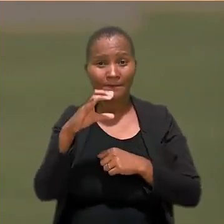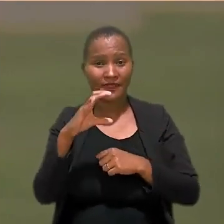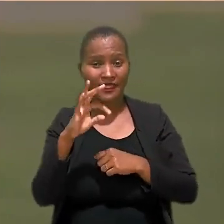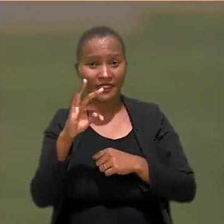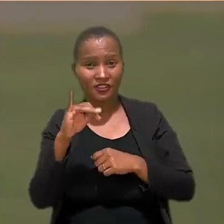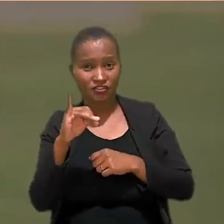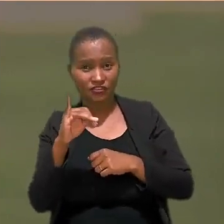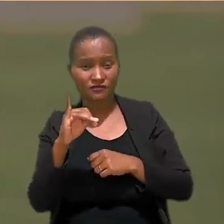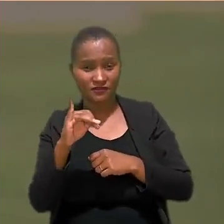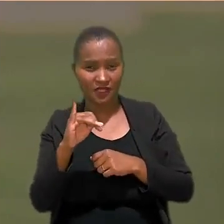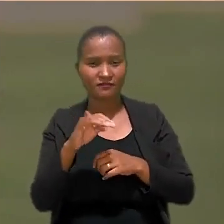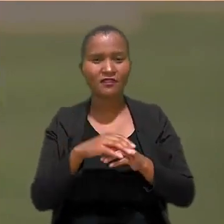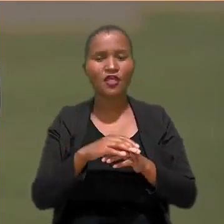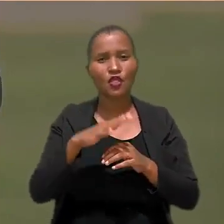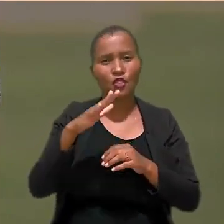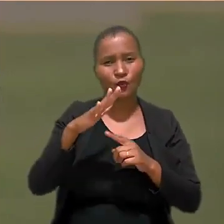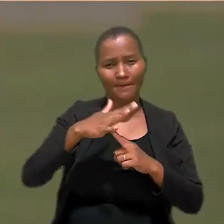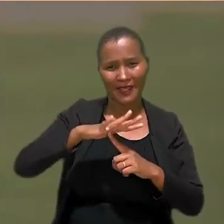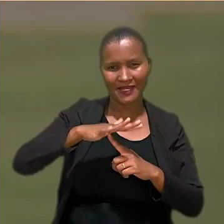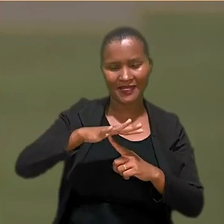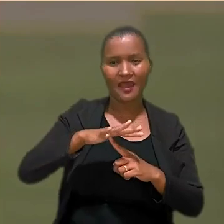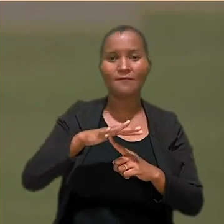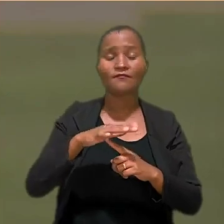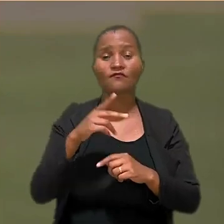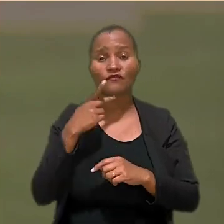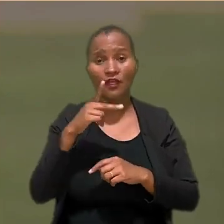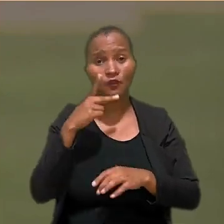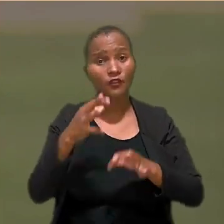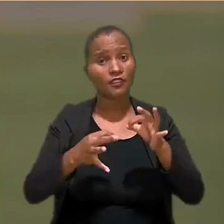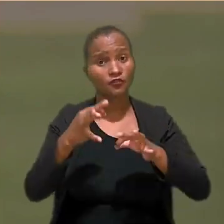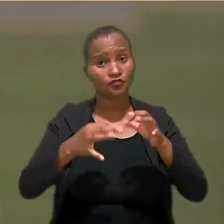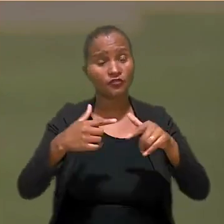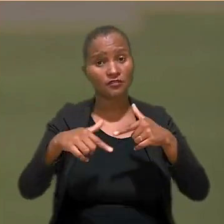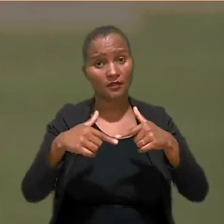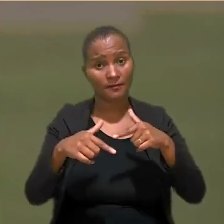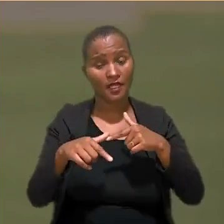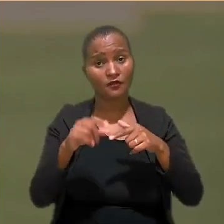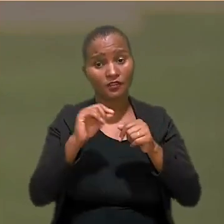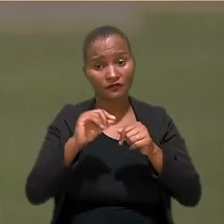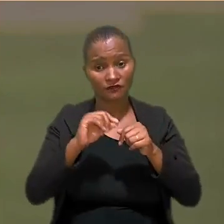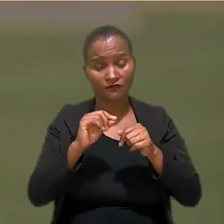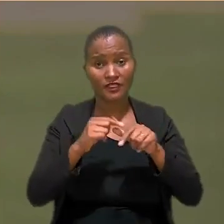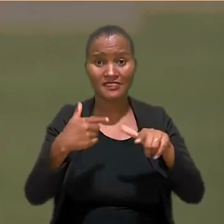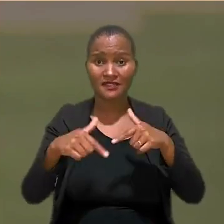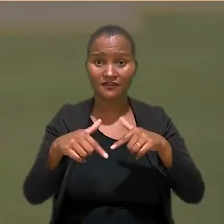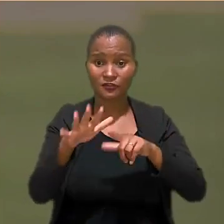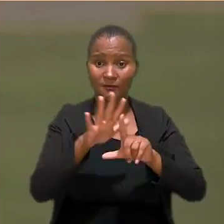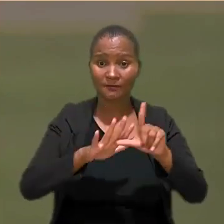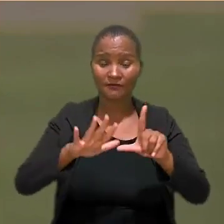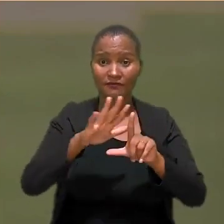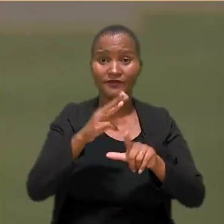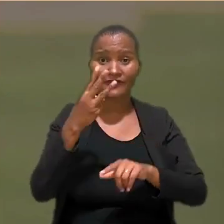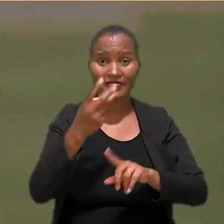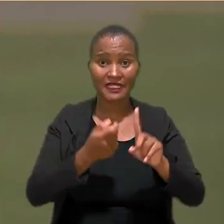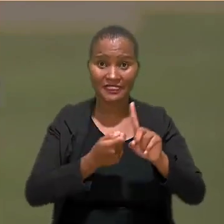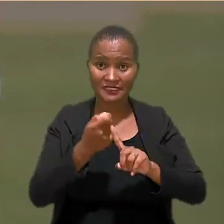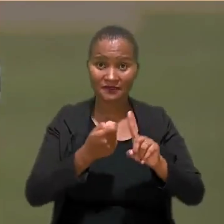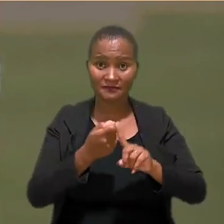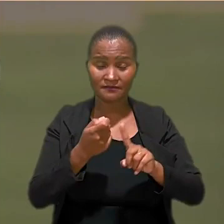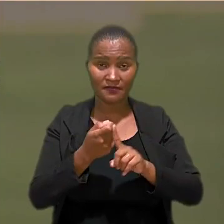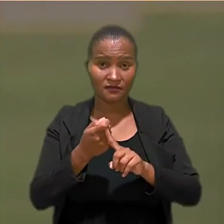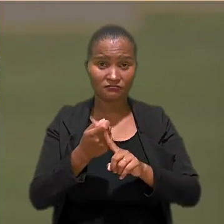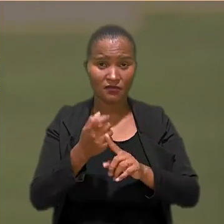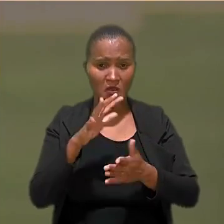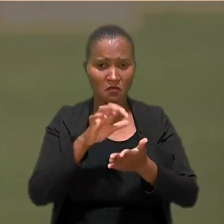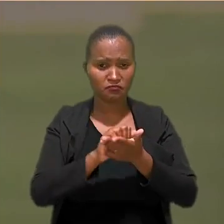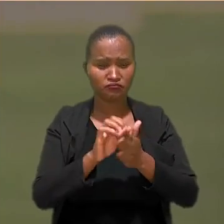de São José dos Pinhais, no Paraná, afirmou na Justiça do Trabalho que prestou serviços para a plataforma por 3 meses,